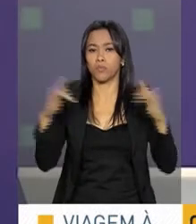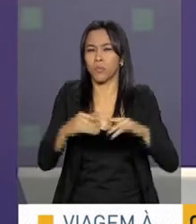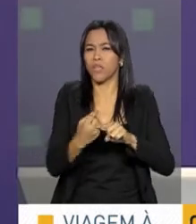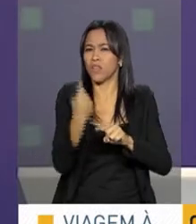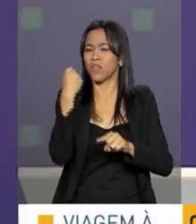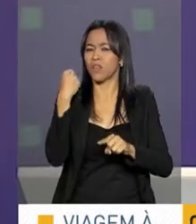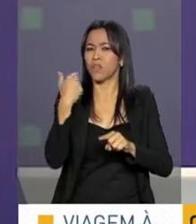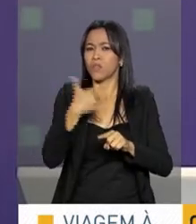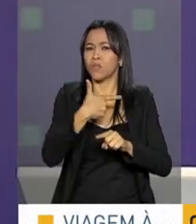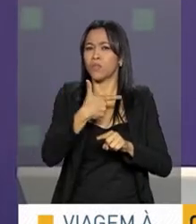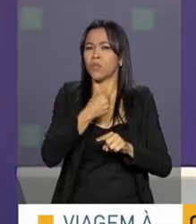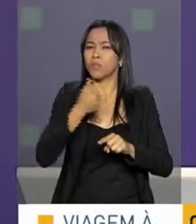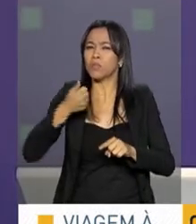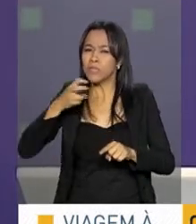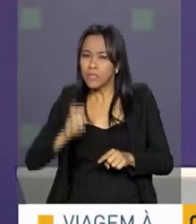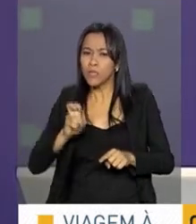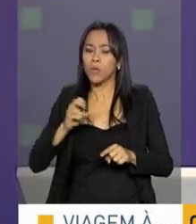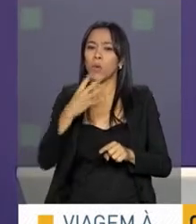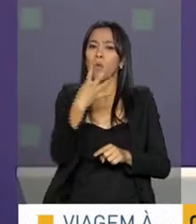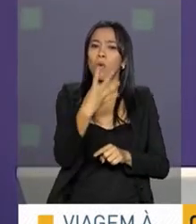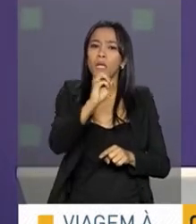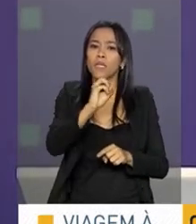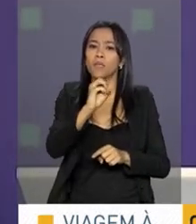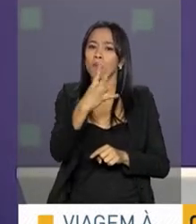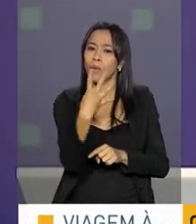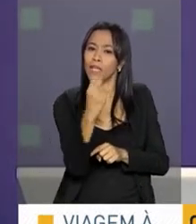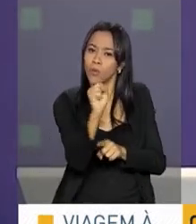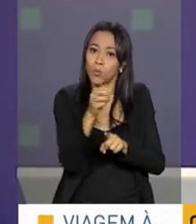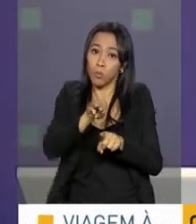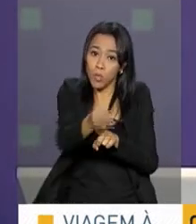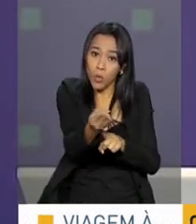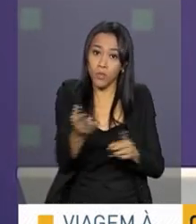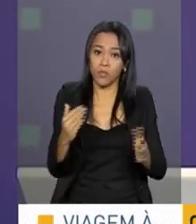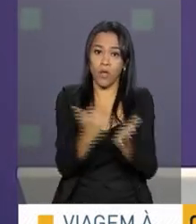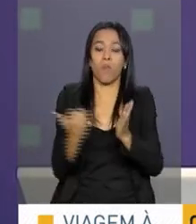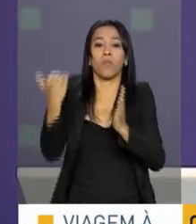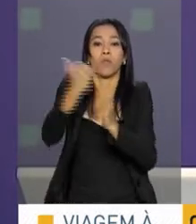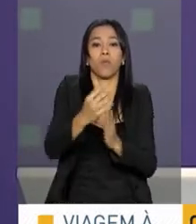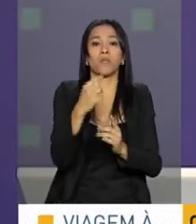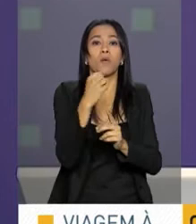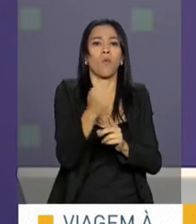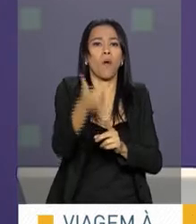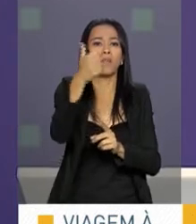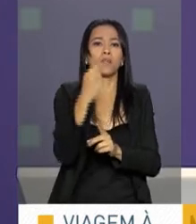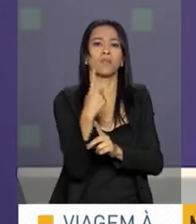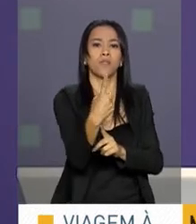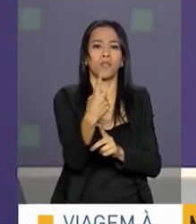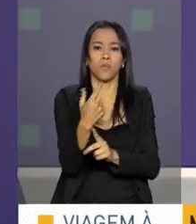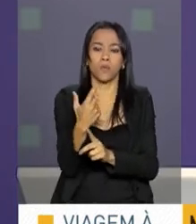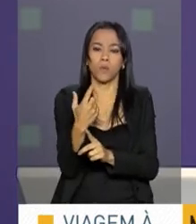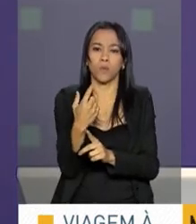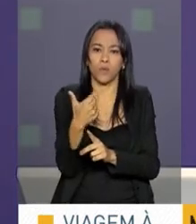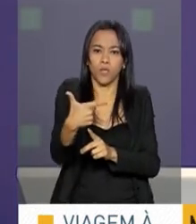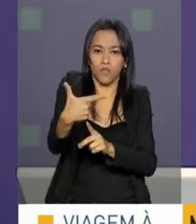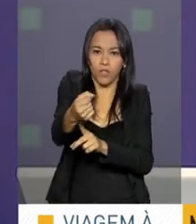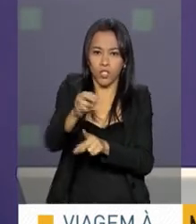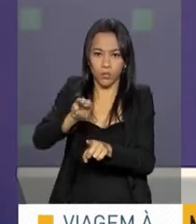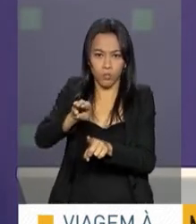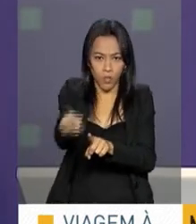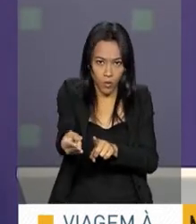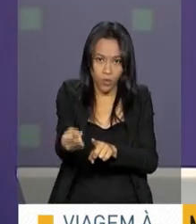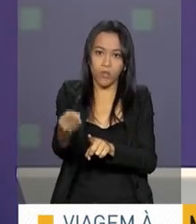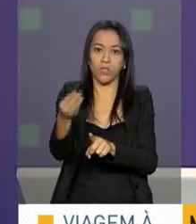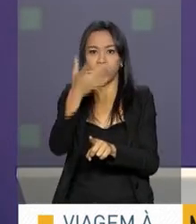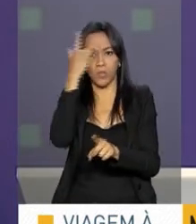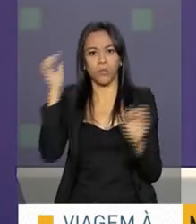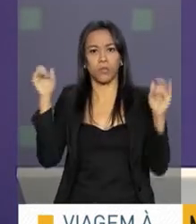o Brasil passou de 48 milhões de passageiros para quase 120 milhões de passageiros em 2015, no